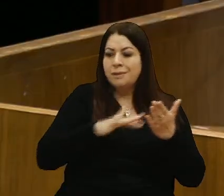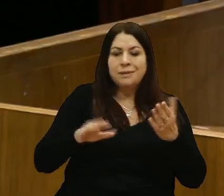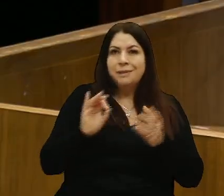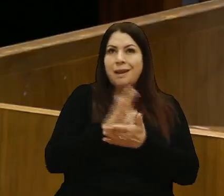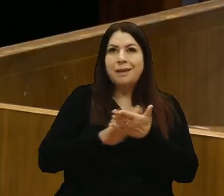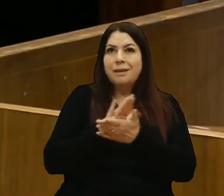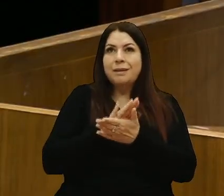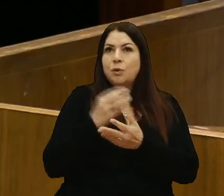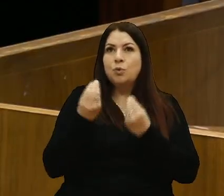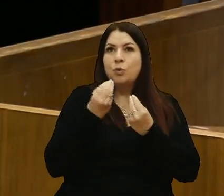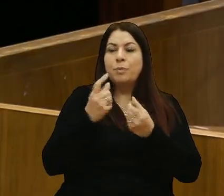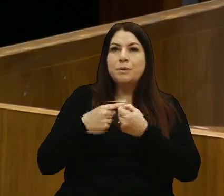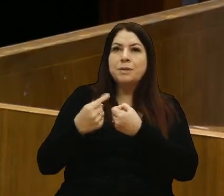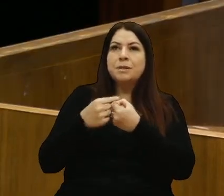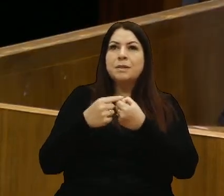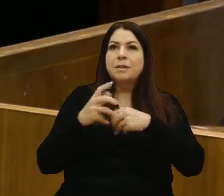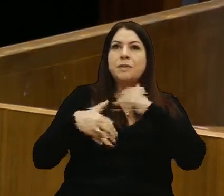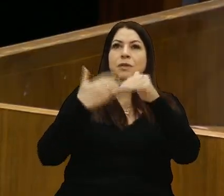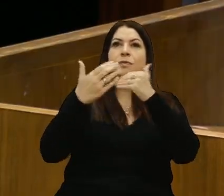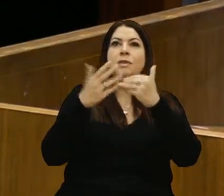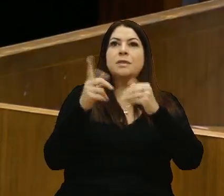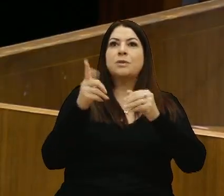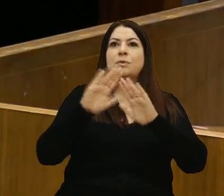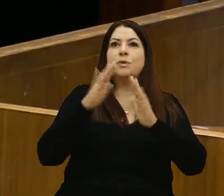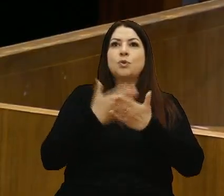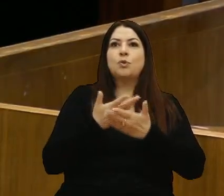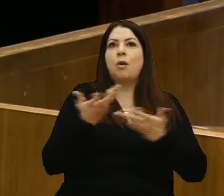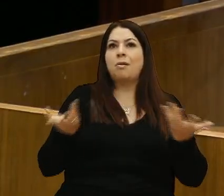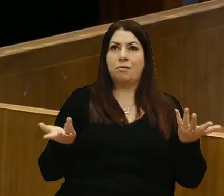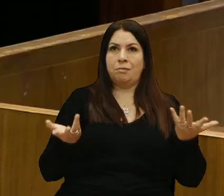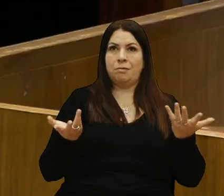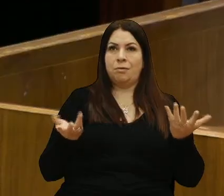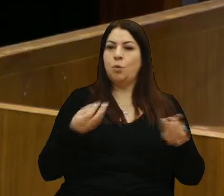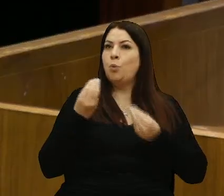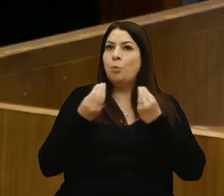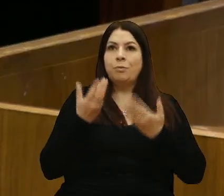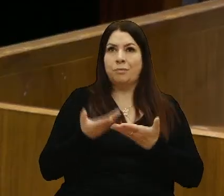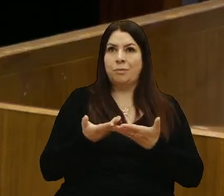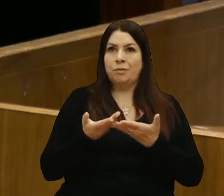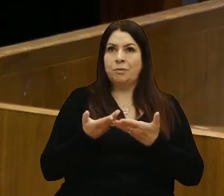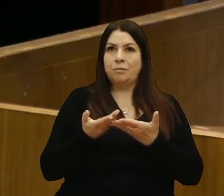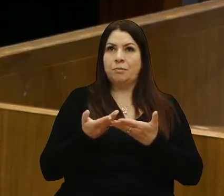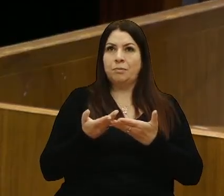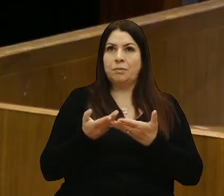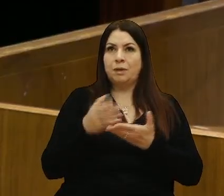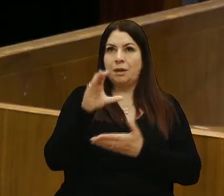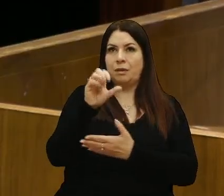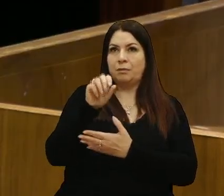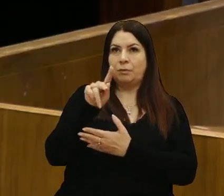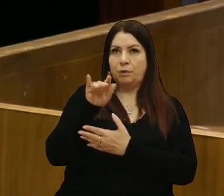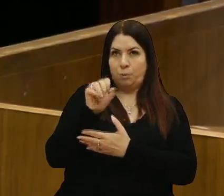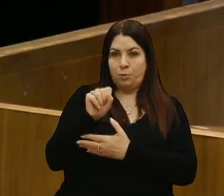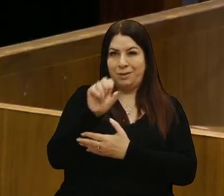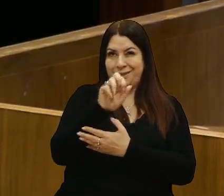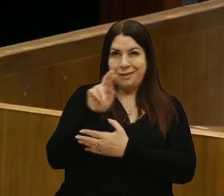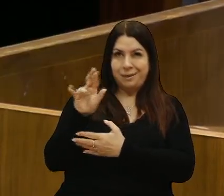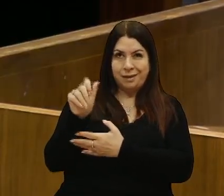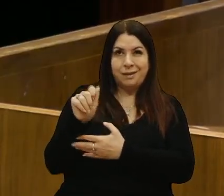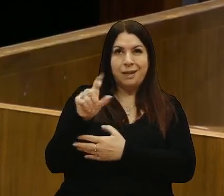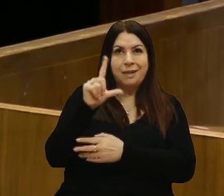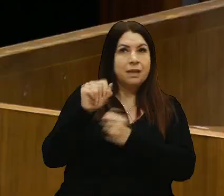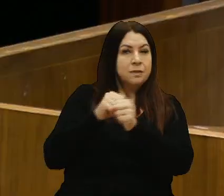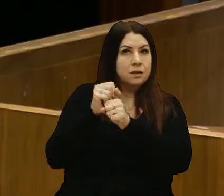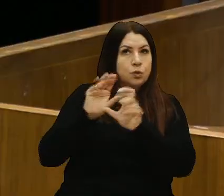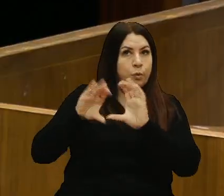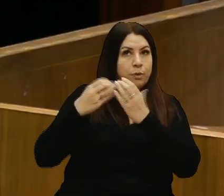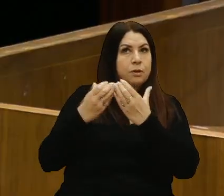nada. Como uma cidade vai se desenvolver sem escola, gente? Lá no campus da Serra, há 10 anos a